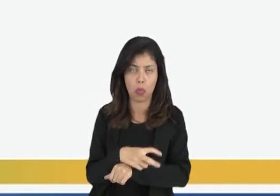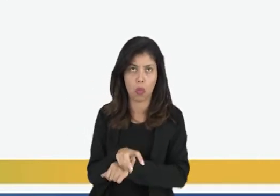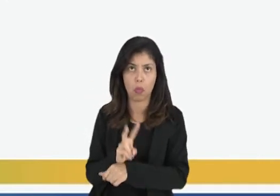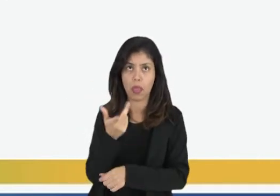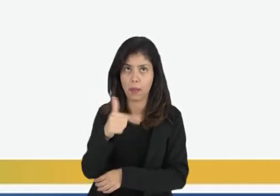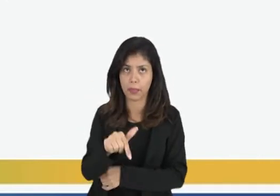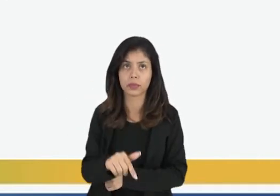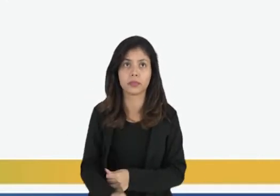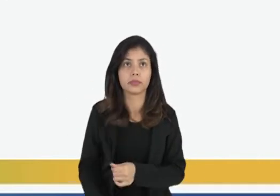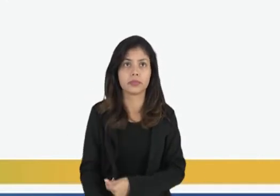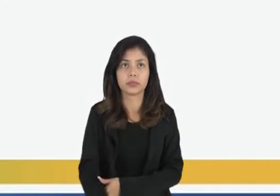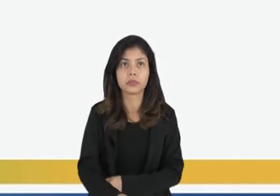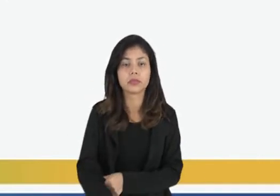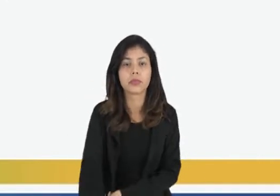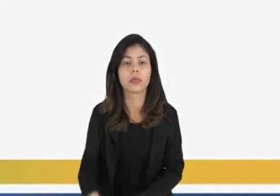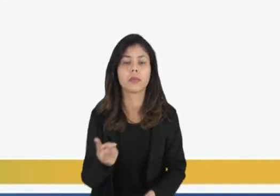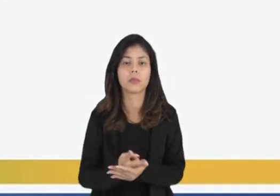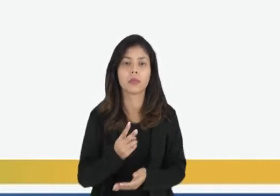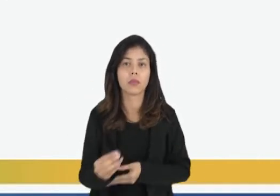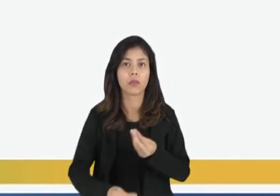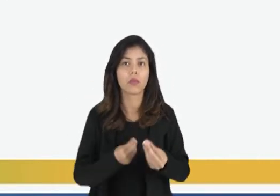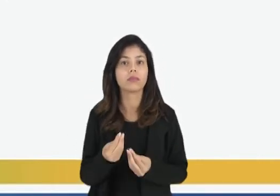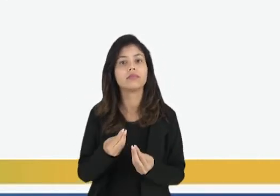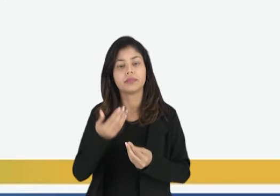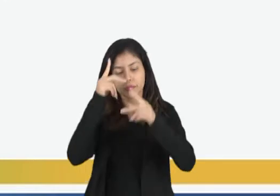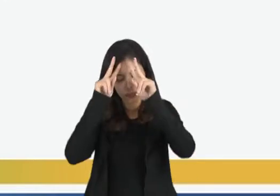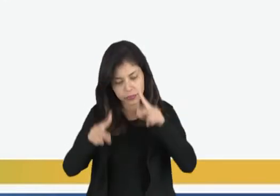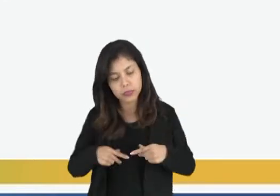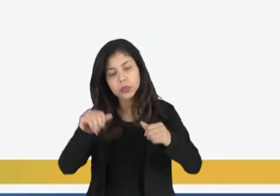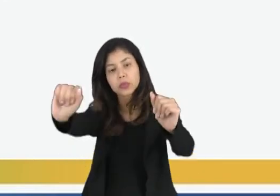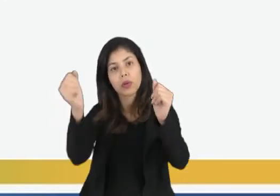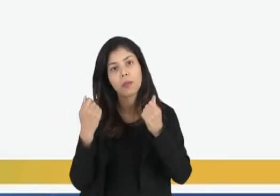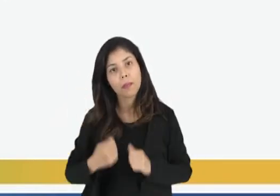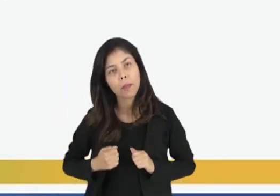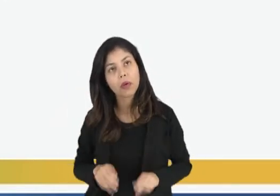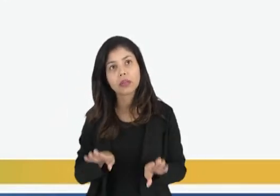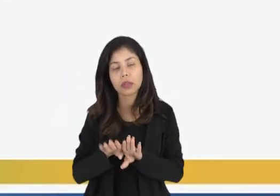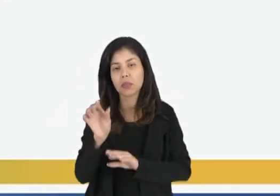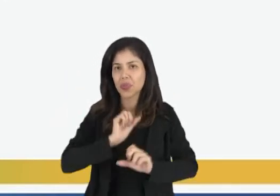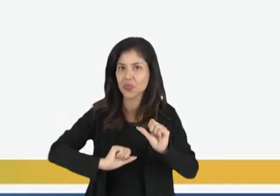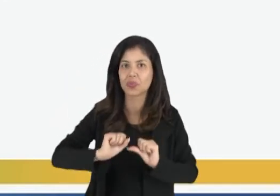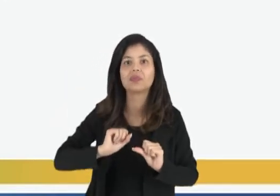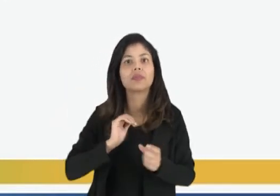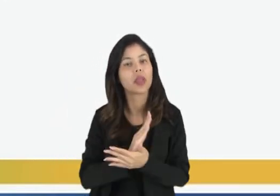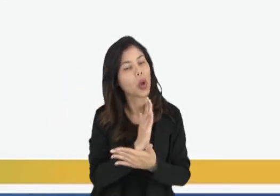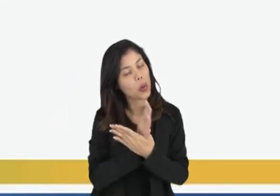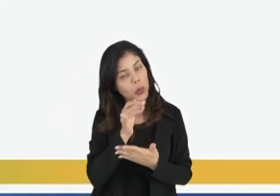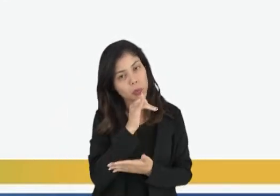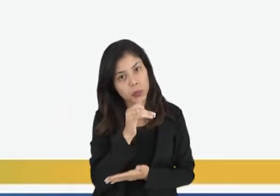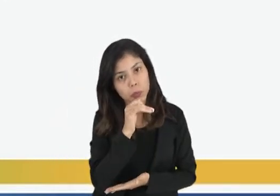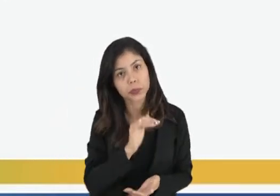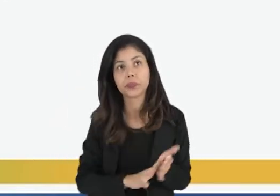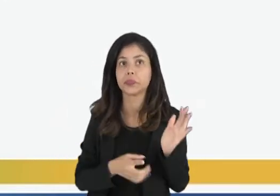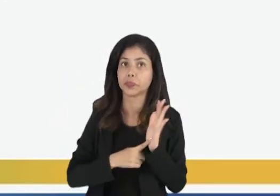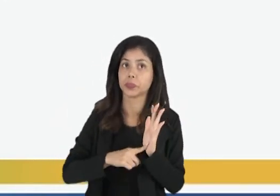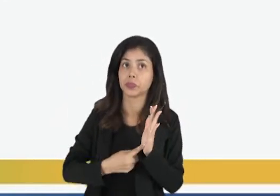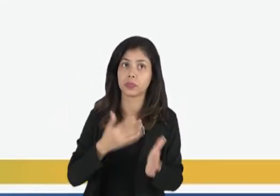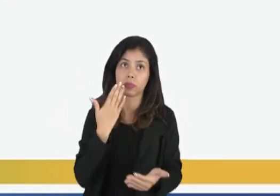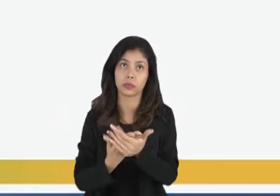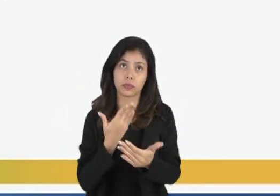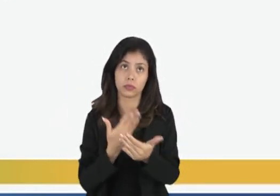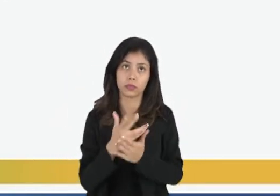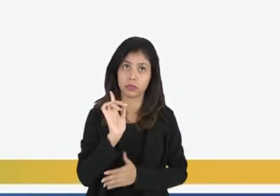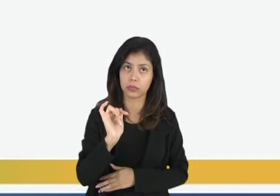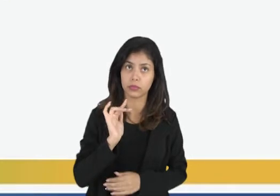da mesma forma que um ser humano. Então, e isso pode então sofrer uma automação. Alguns exemplos apontados pelo estudo